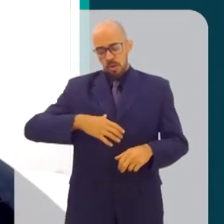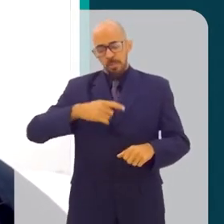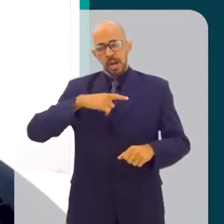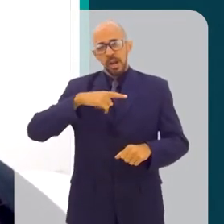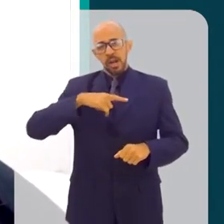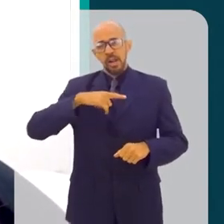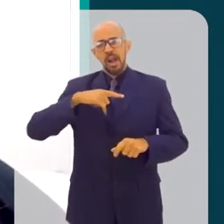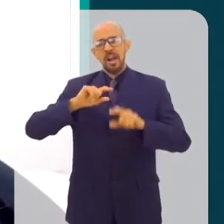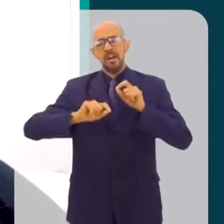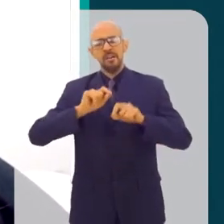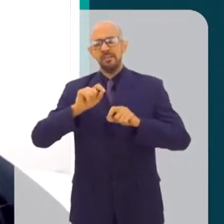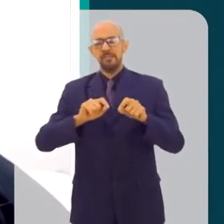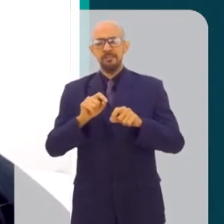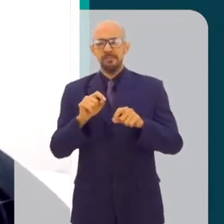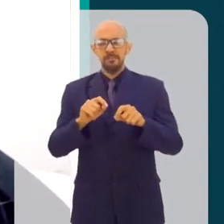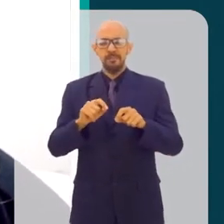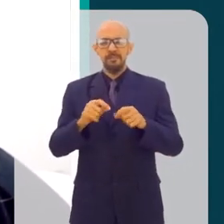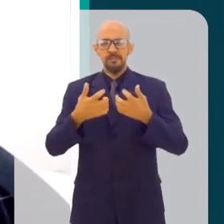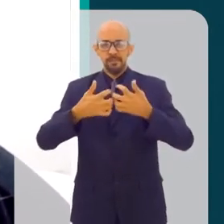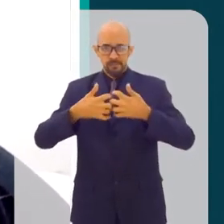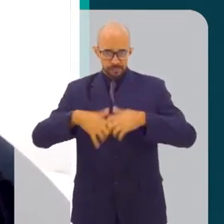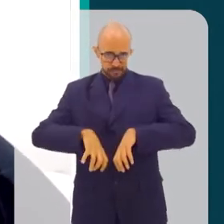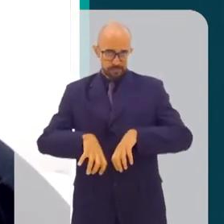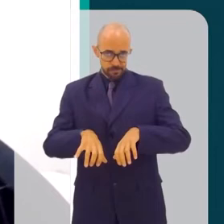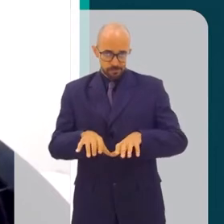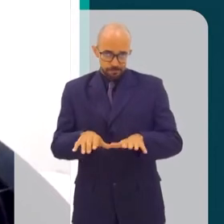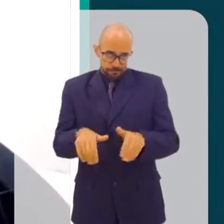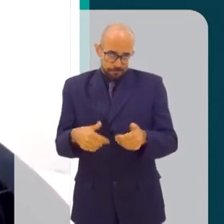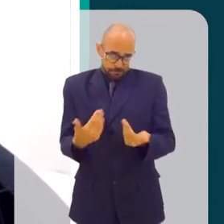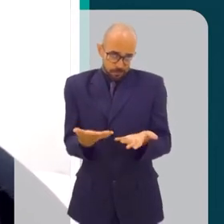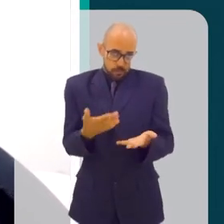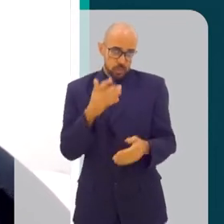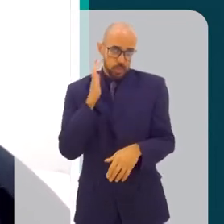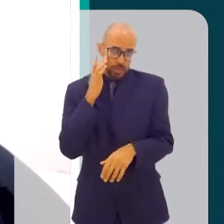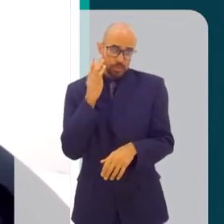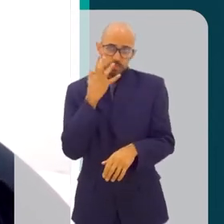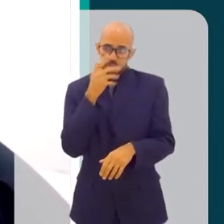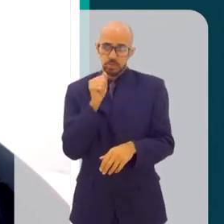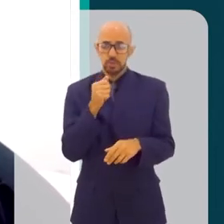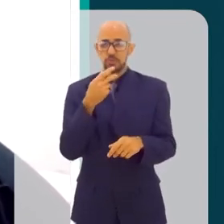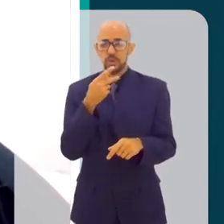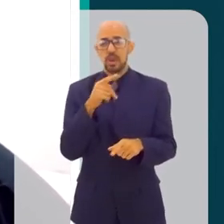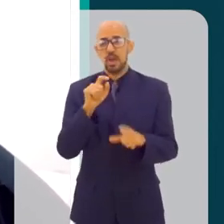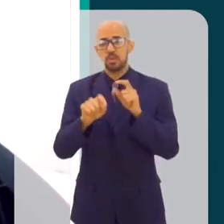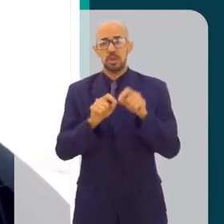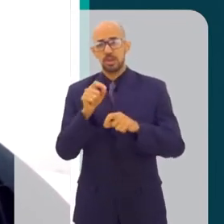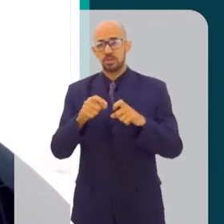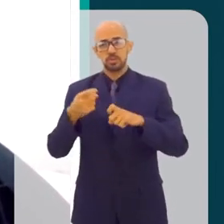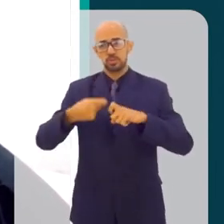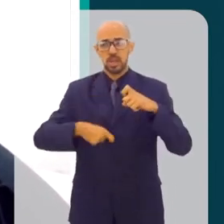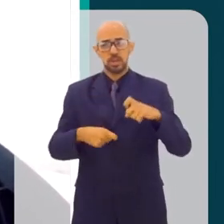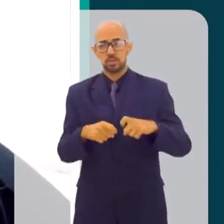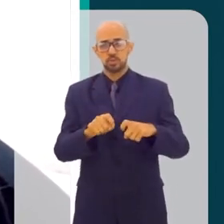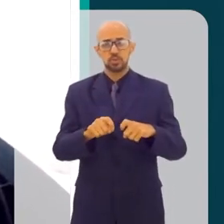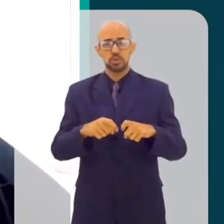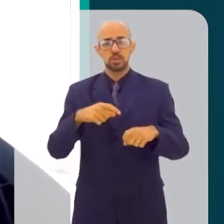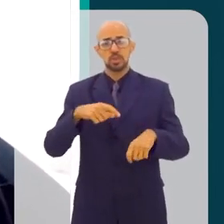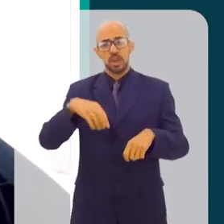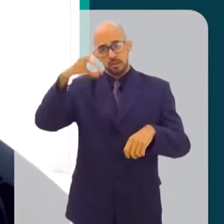O corpo, ele tem as nós temos funções, tá? Então, assim, eu acho até bonito, né, a questão do